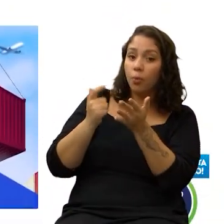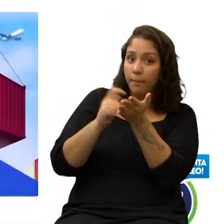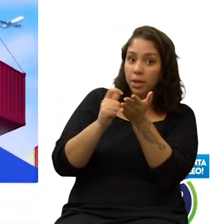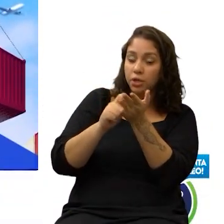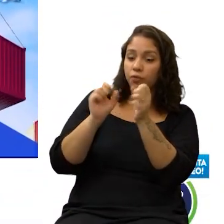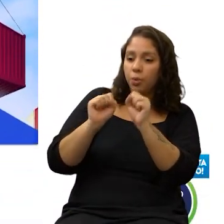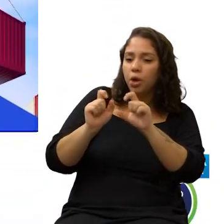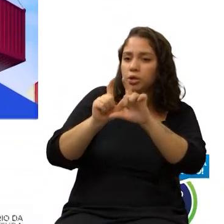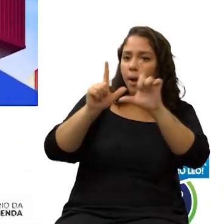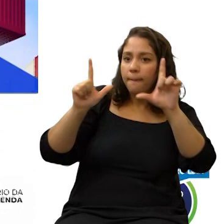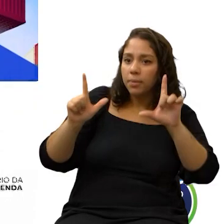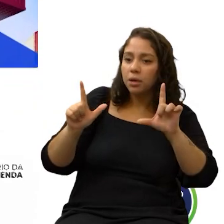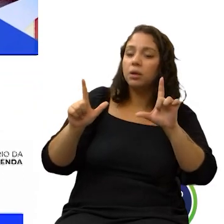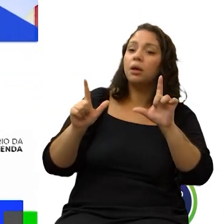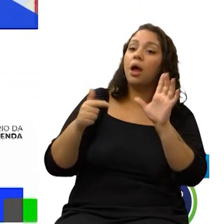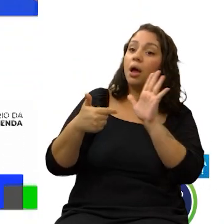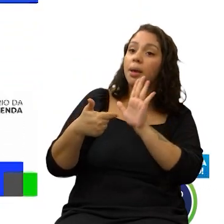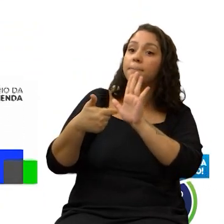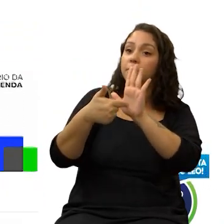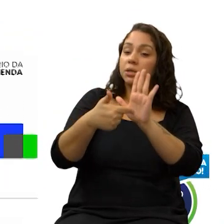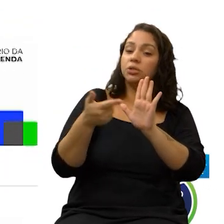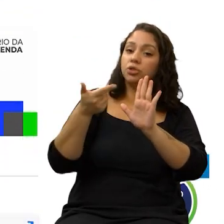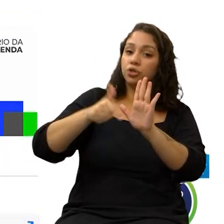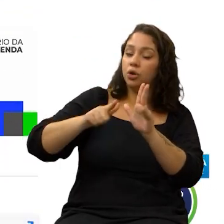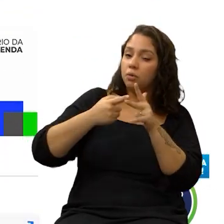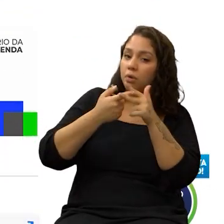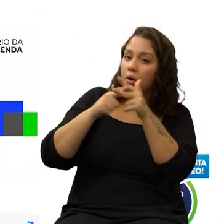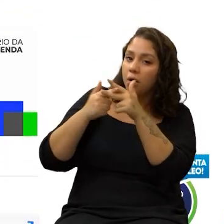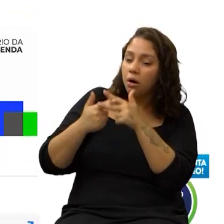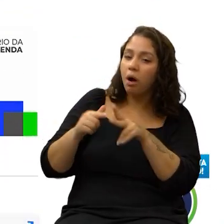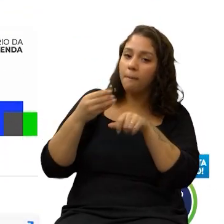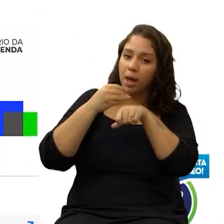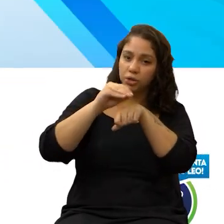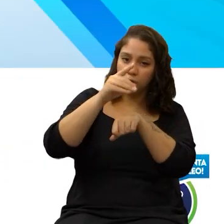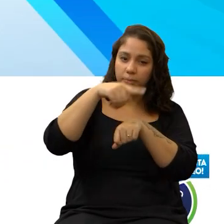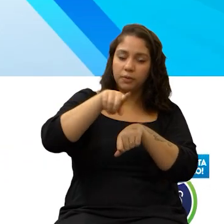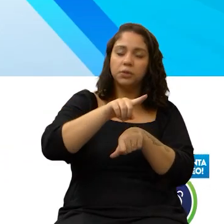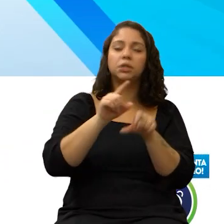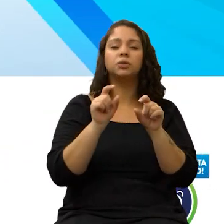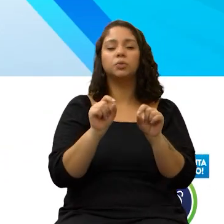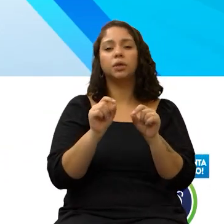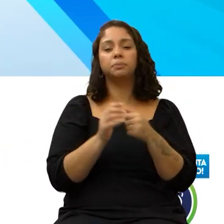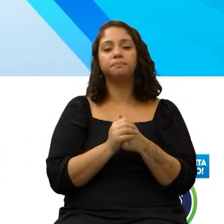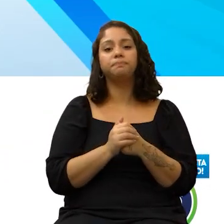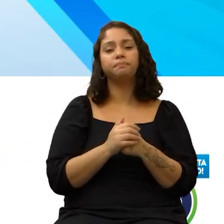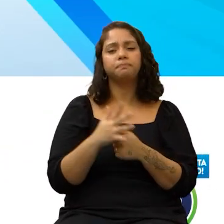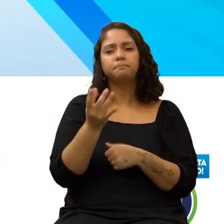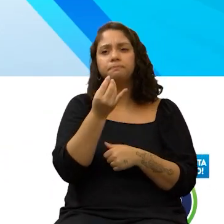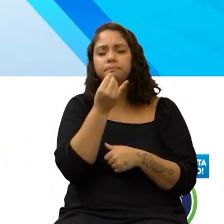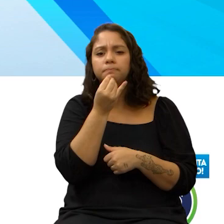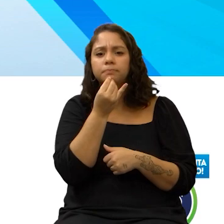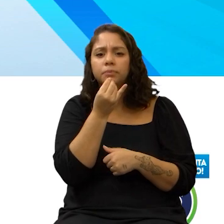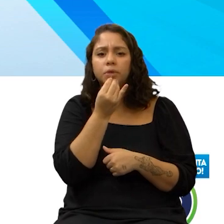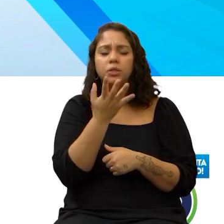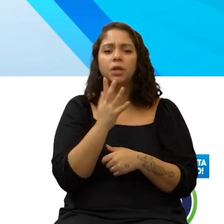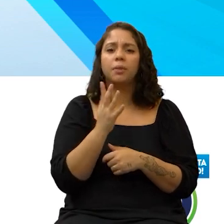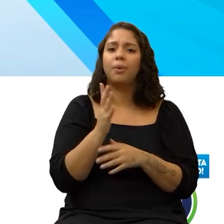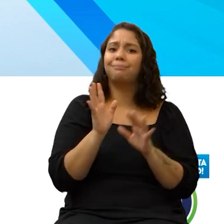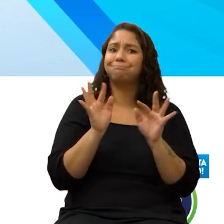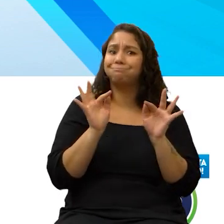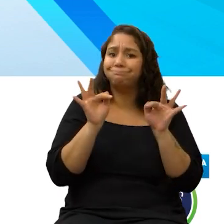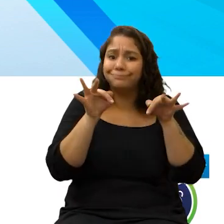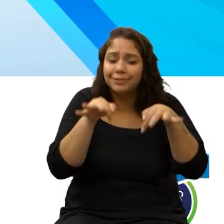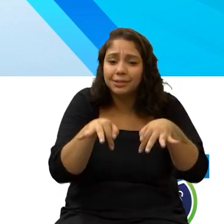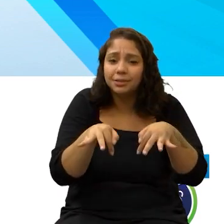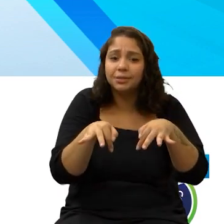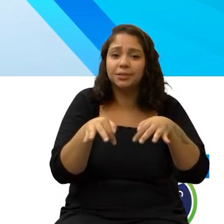depois uma retificação. Você faz uma declaração retificadora. Inclusive, uma dica é que, vamos supor que você deixa para a última